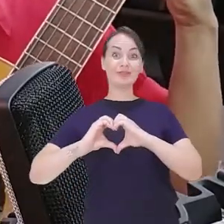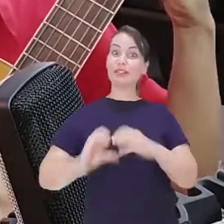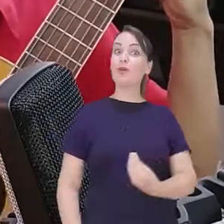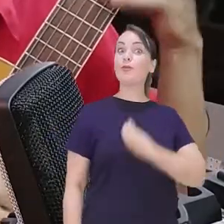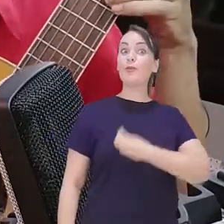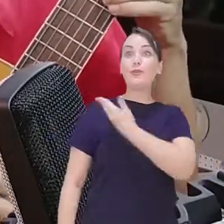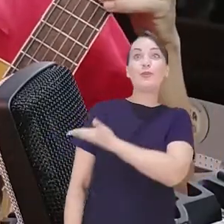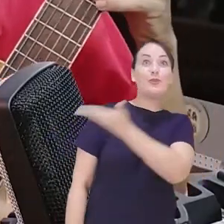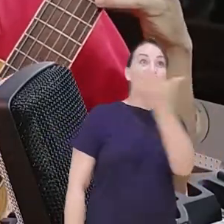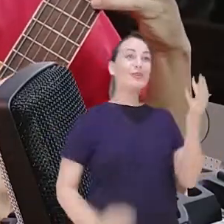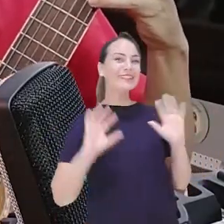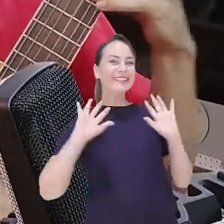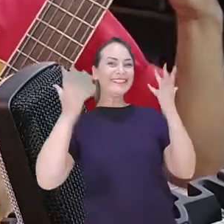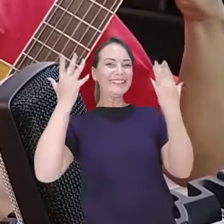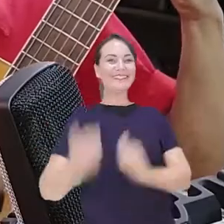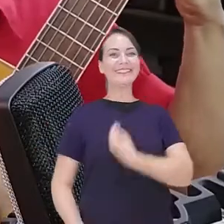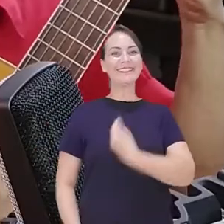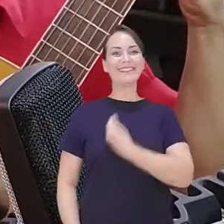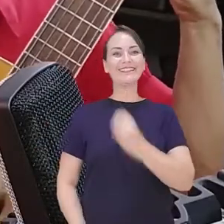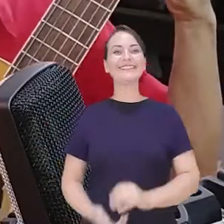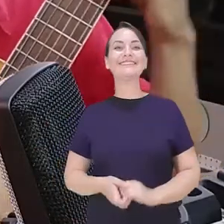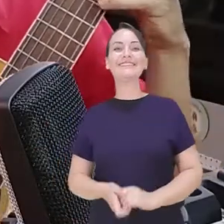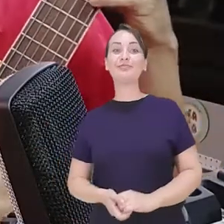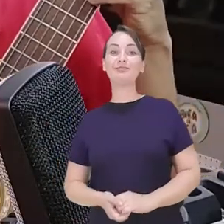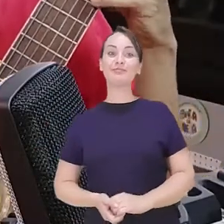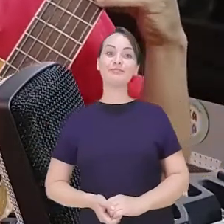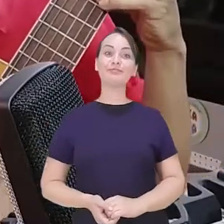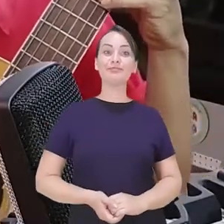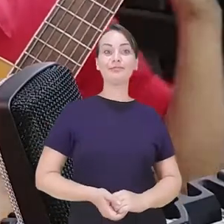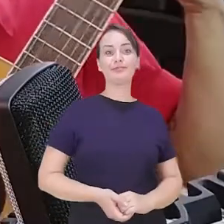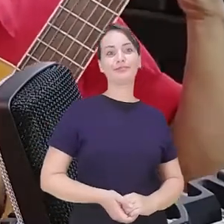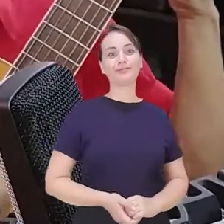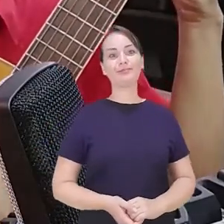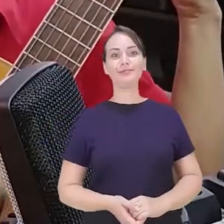coração! Viva a Viva a vida! vida!